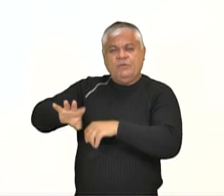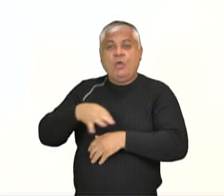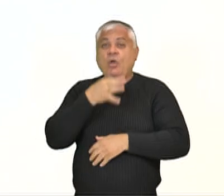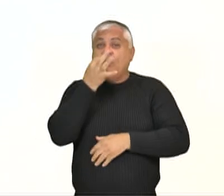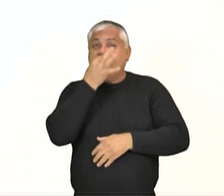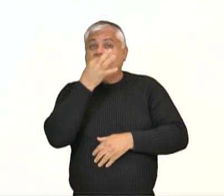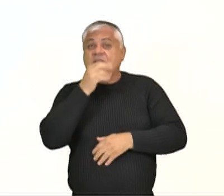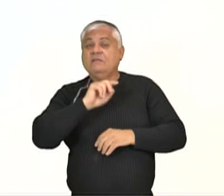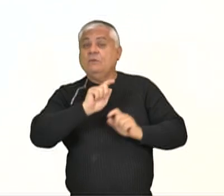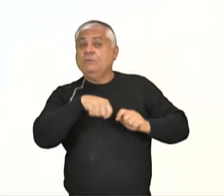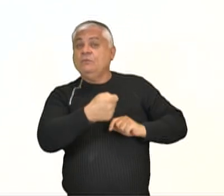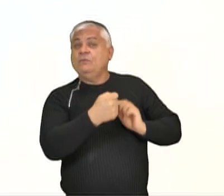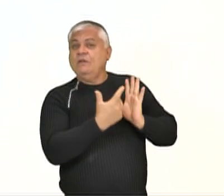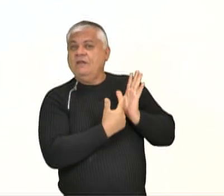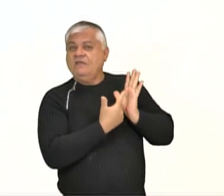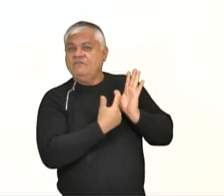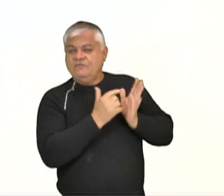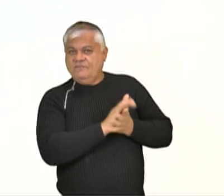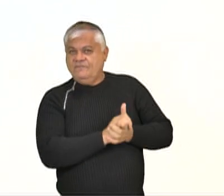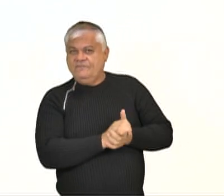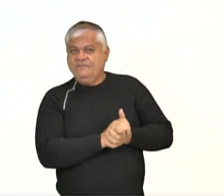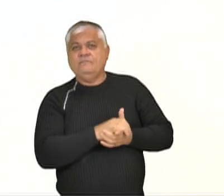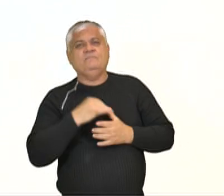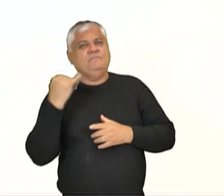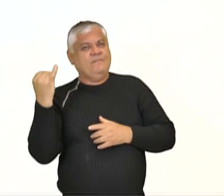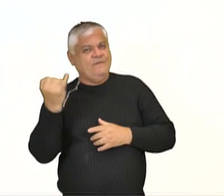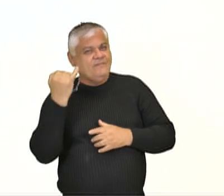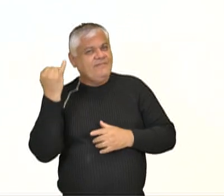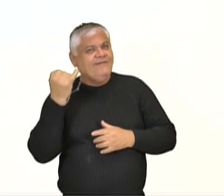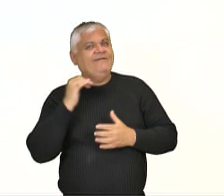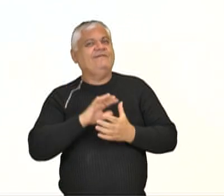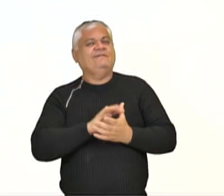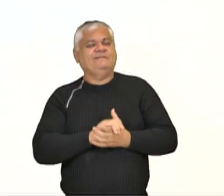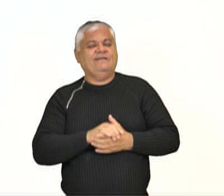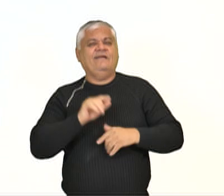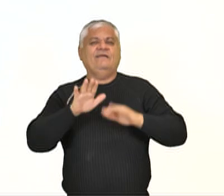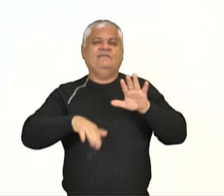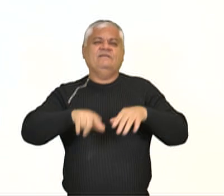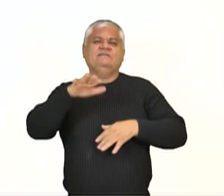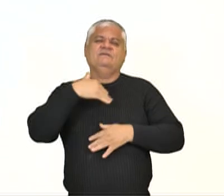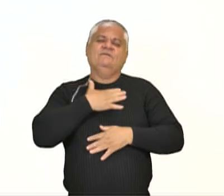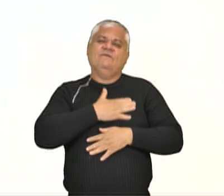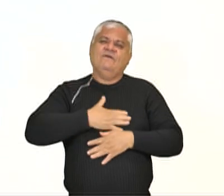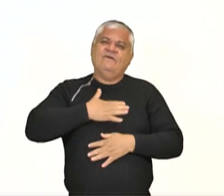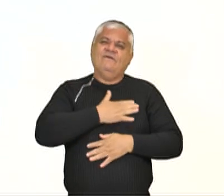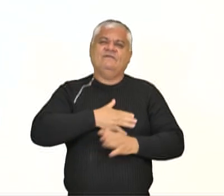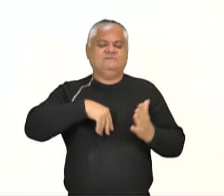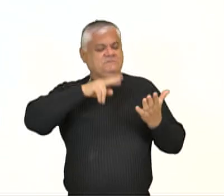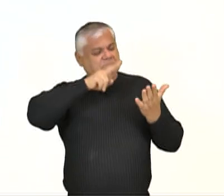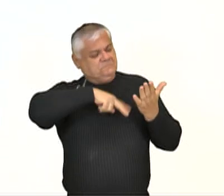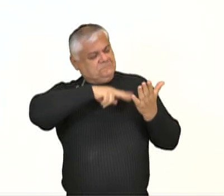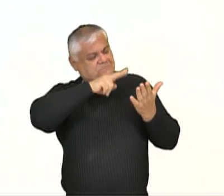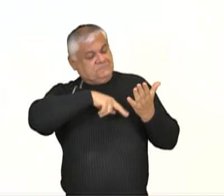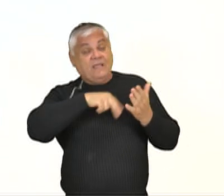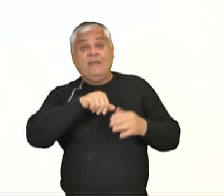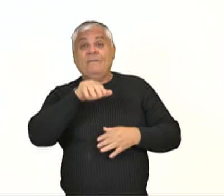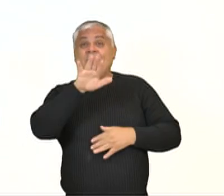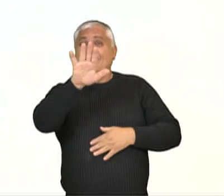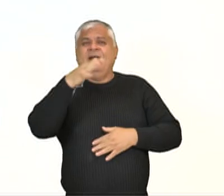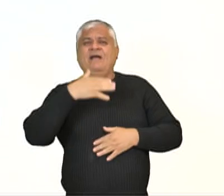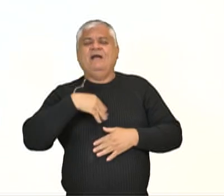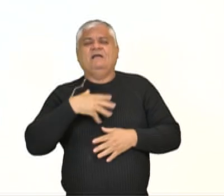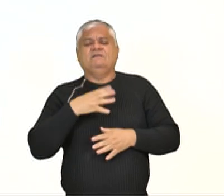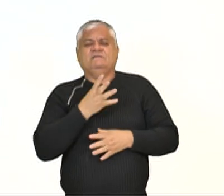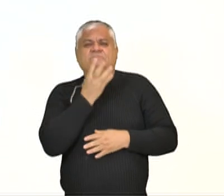os livros que lê? Bom, é muito importante, né? Às vezes você gosta de ler, tem o hábito de leitura, mas você não